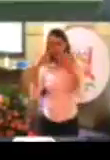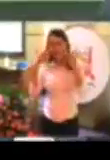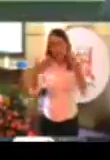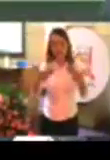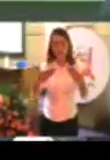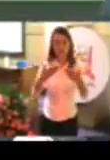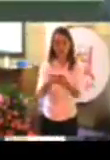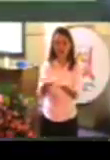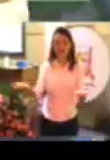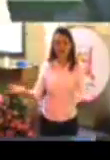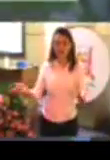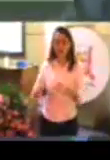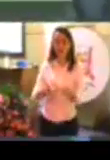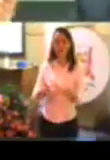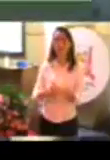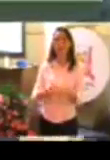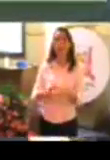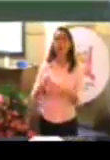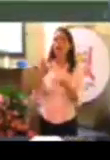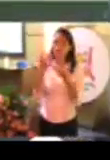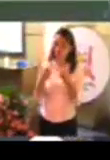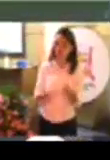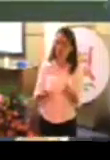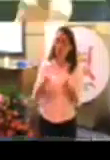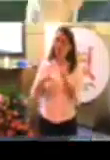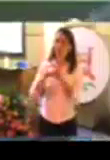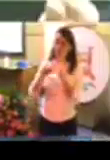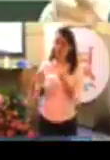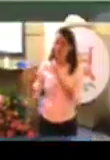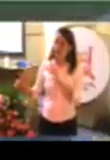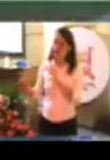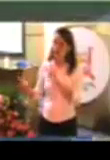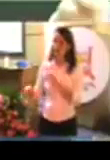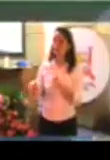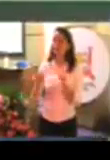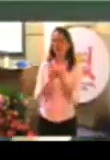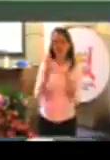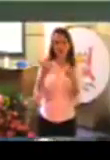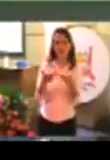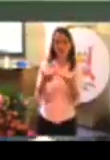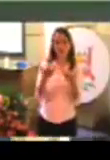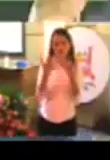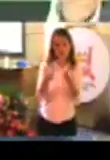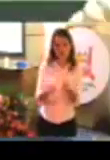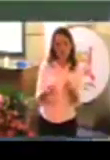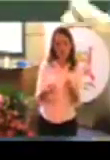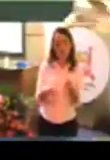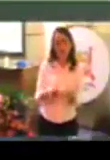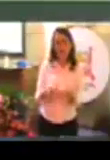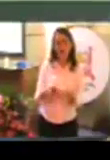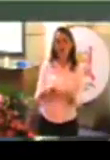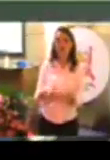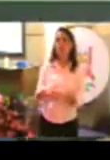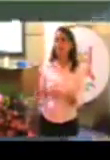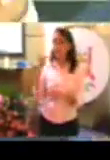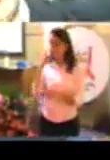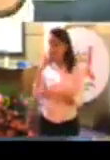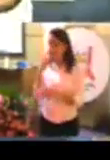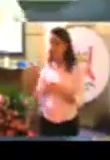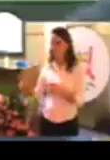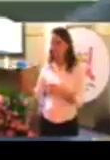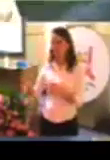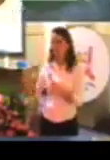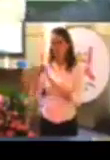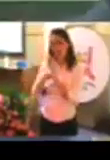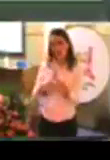apresentar, aprovar os projetos de lei e a Câmara Municipal, aí sim, adotar esses projetos de lei